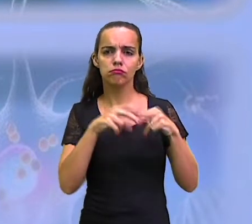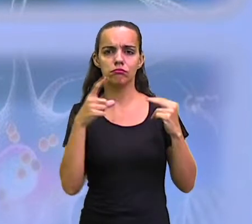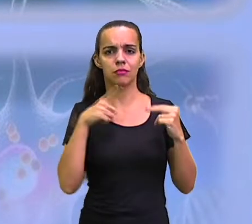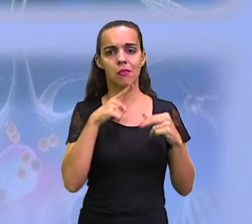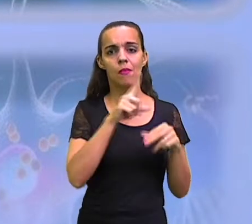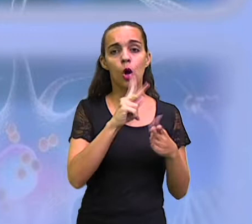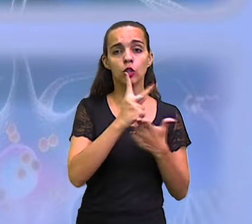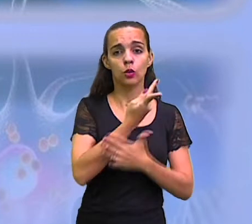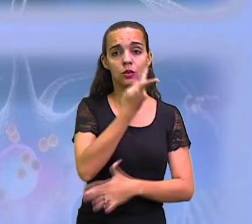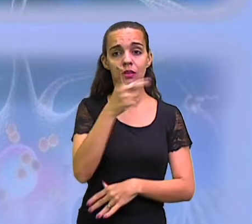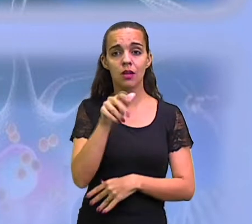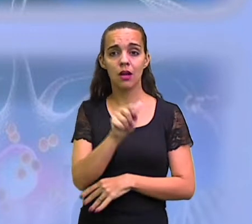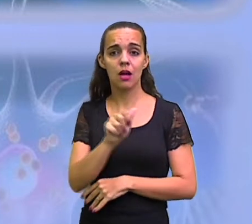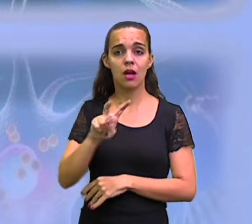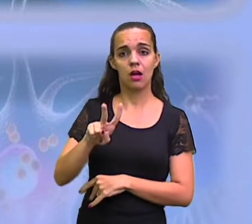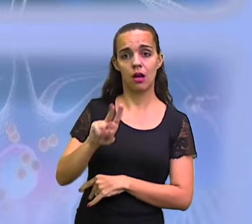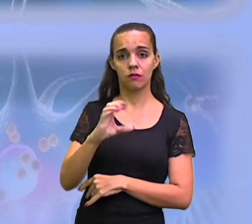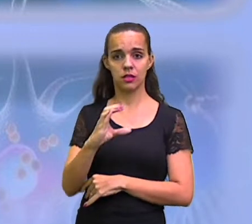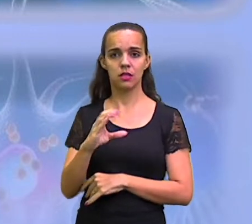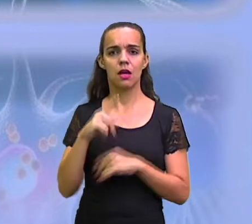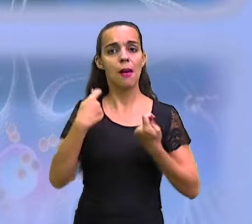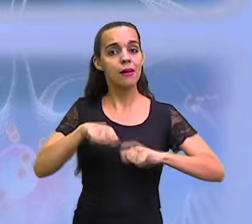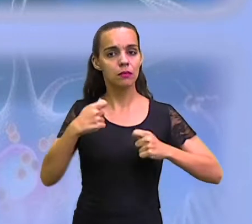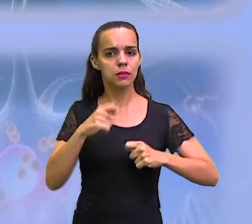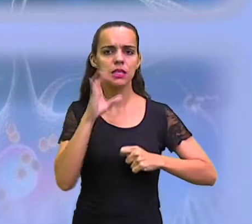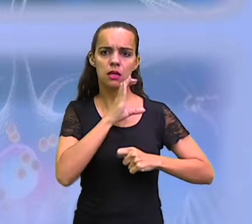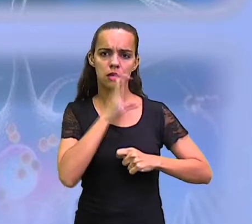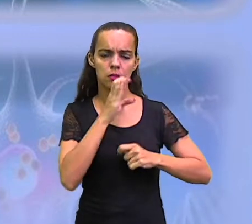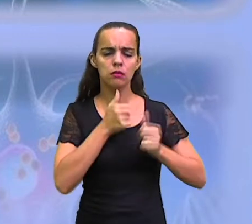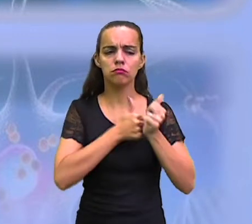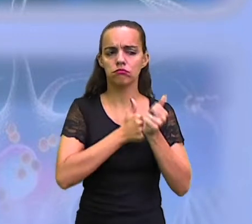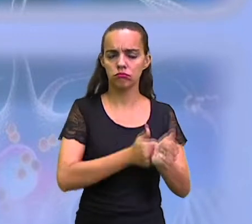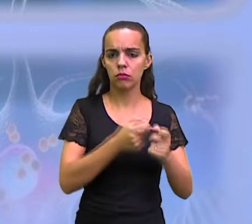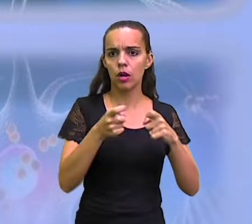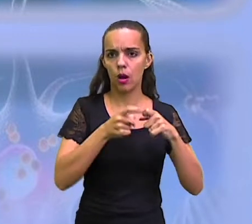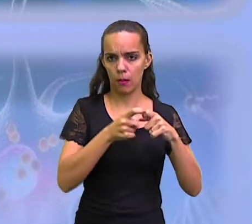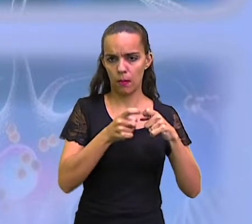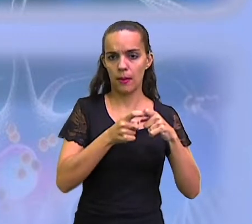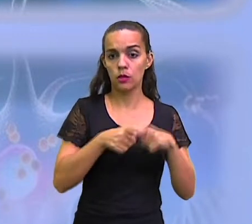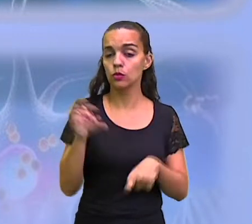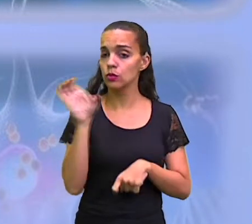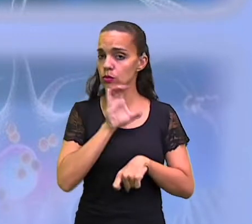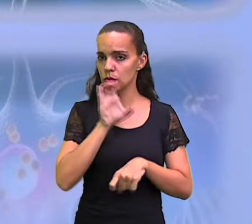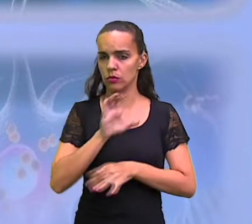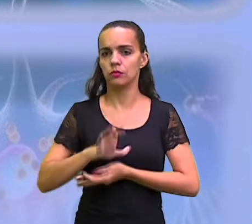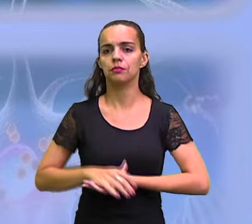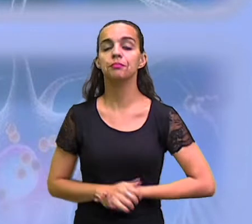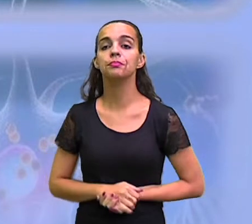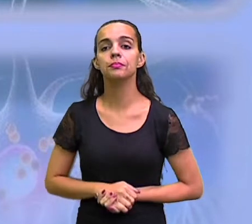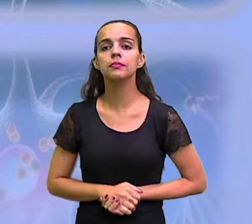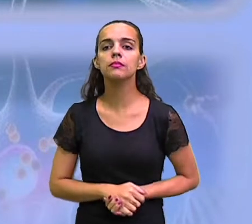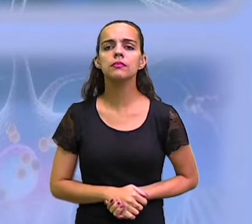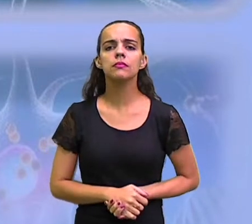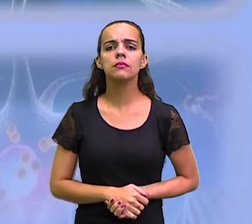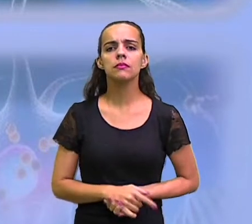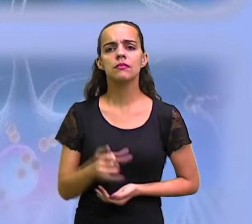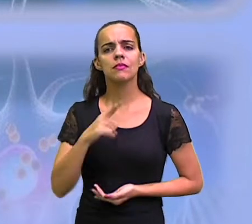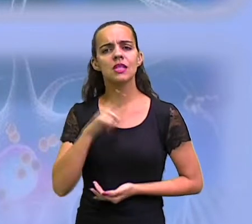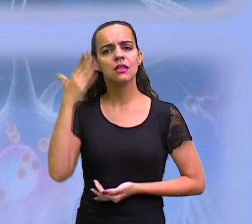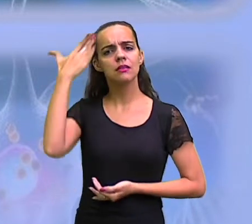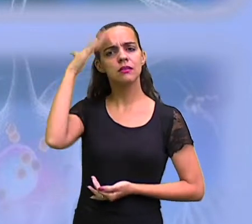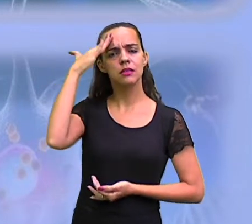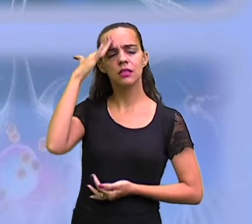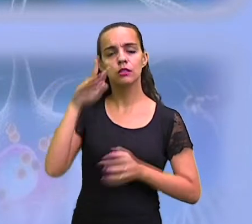percebidos. E aí a pessoa precisa ter um acompanhamento médico. É preciso entender